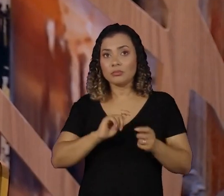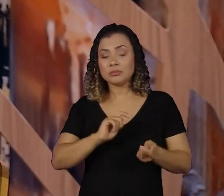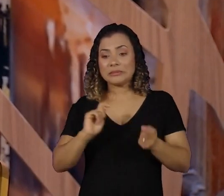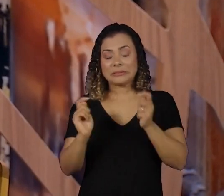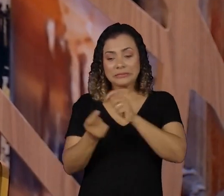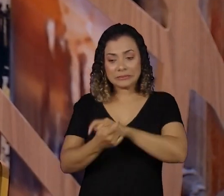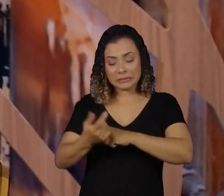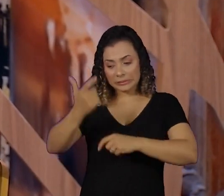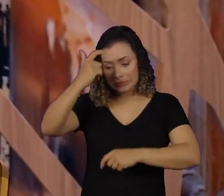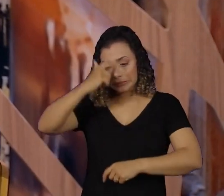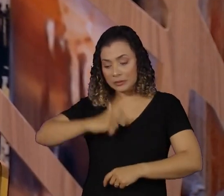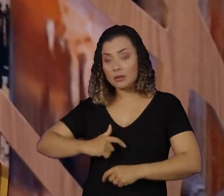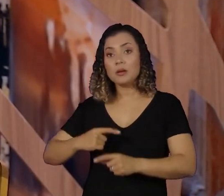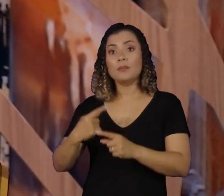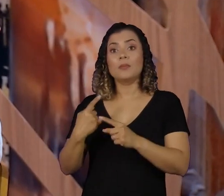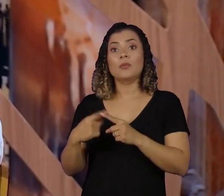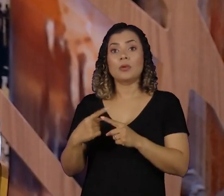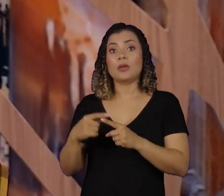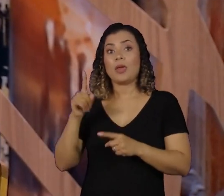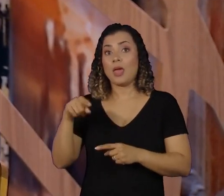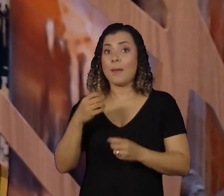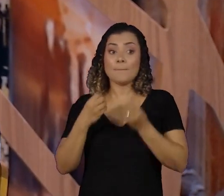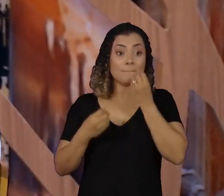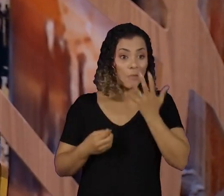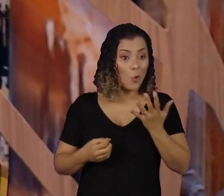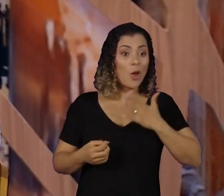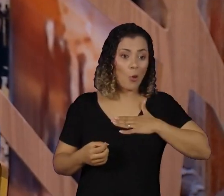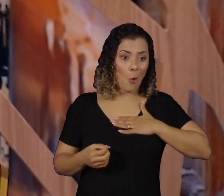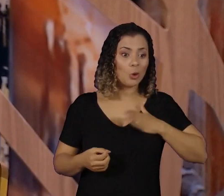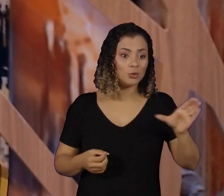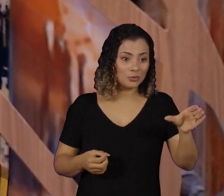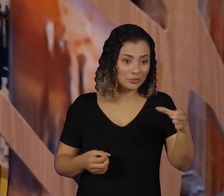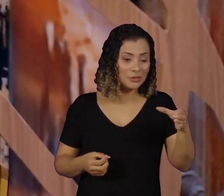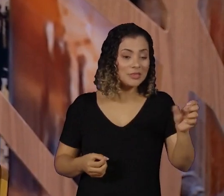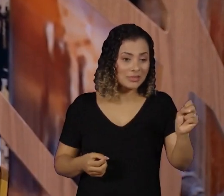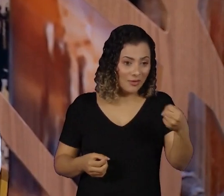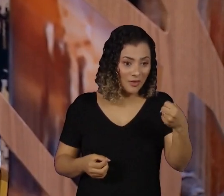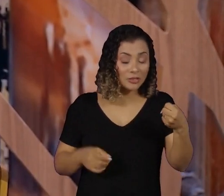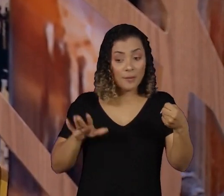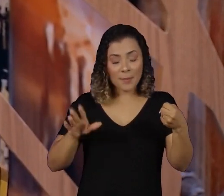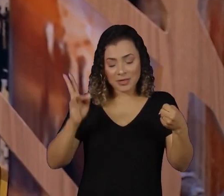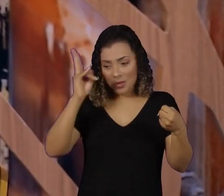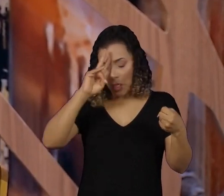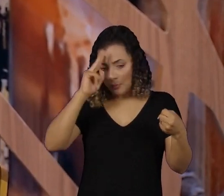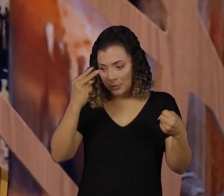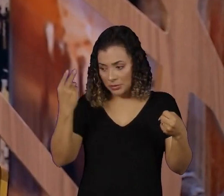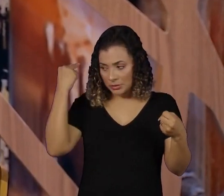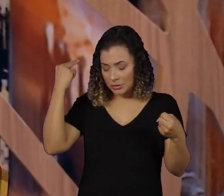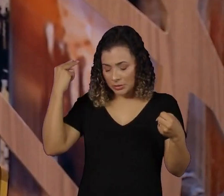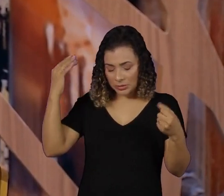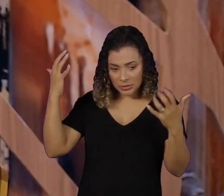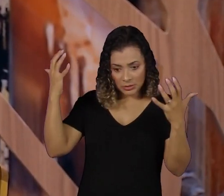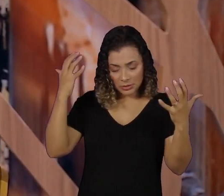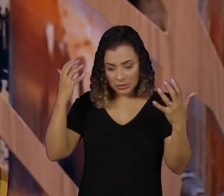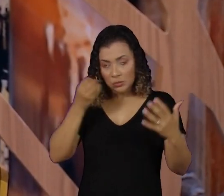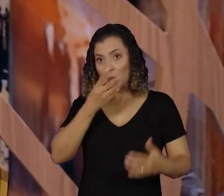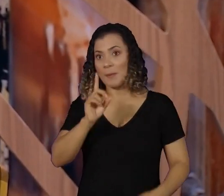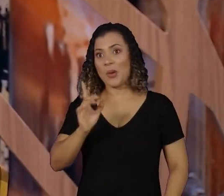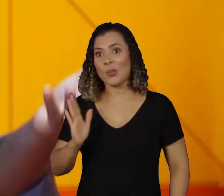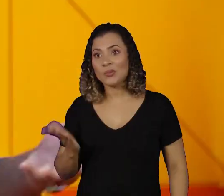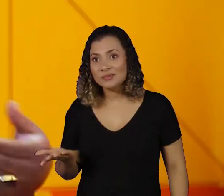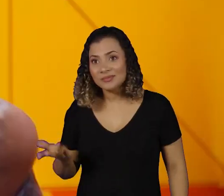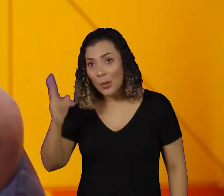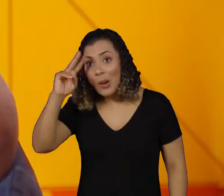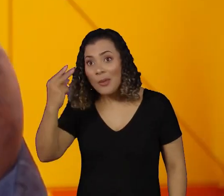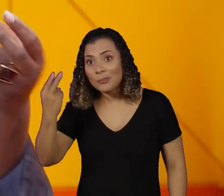né? Porque é uma coisa boa, que eu gosto muito, mas é uma coisa também que me traz uma memória afetiva não legal.